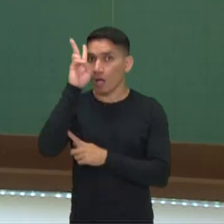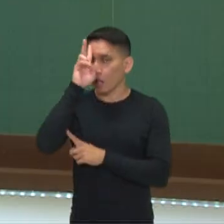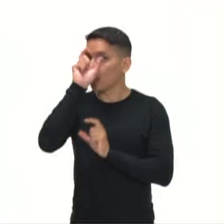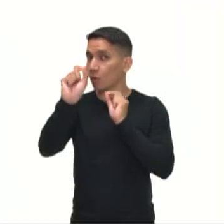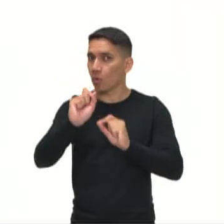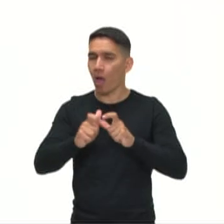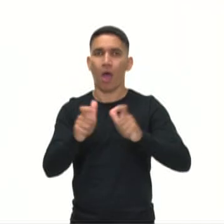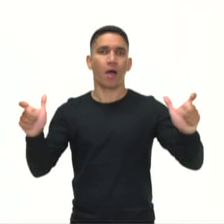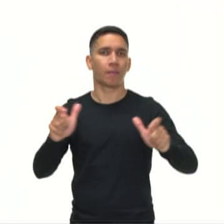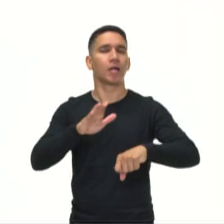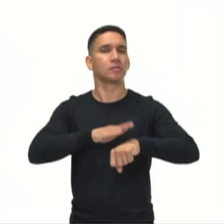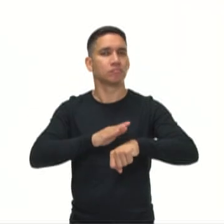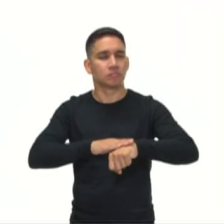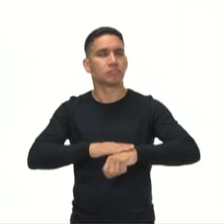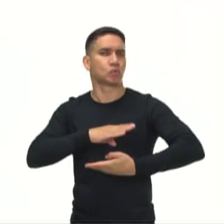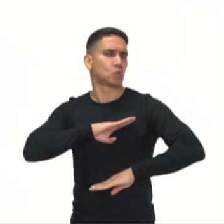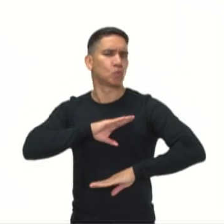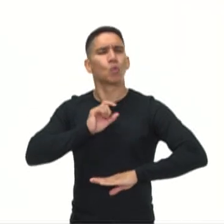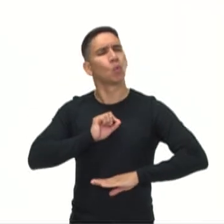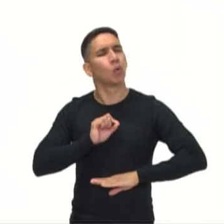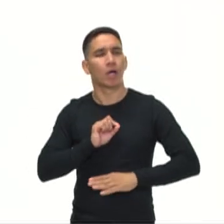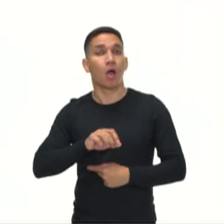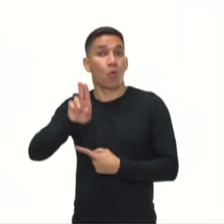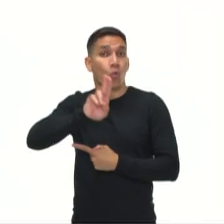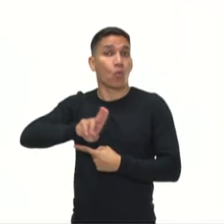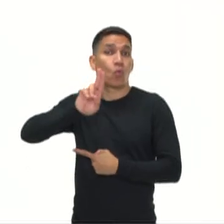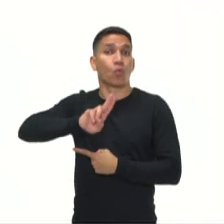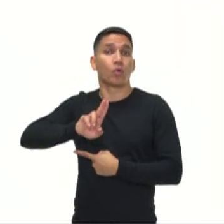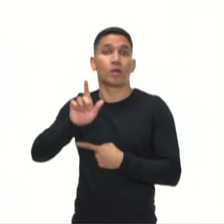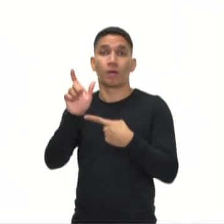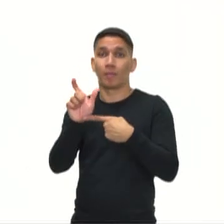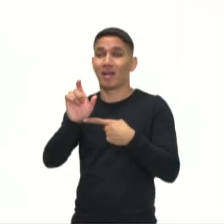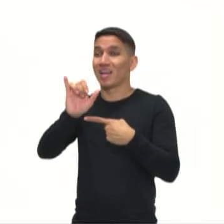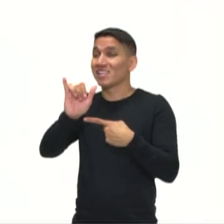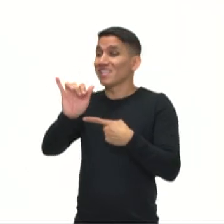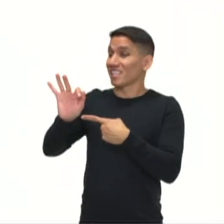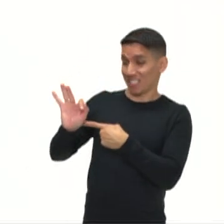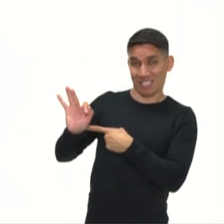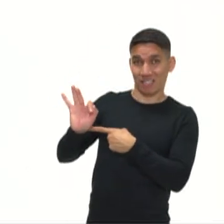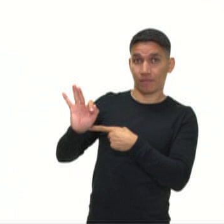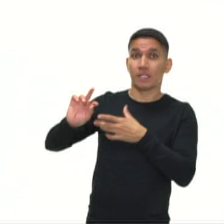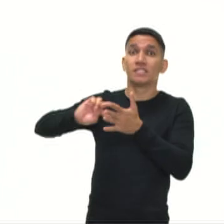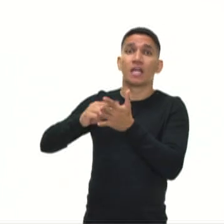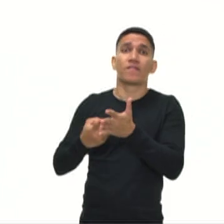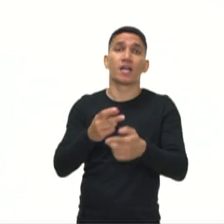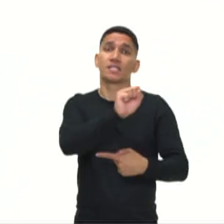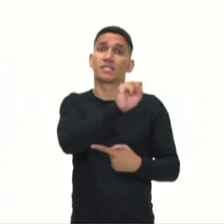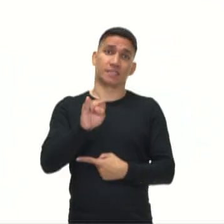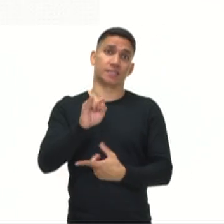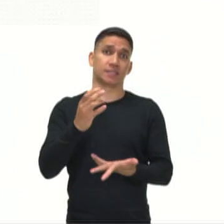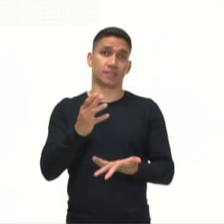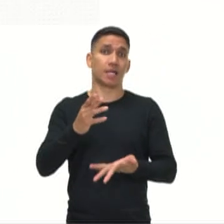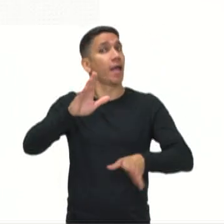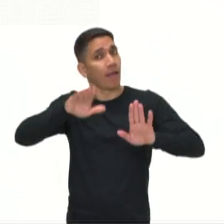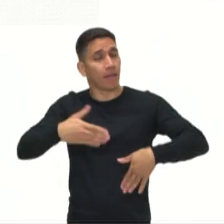na maioria das vezes usa-se a palavra if, a palavra se, que expressa uma condição.